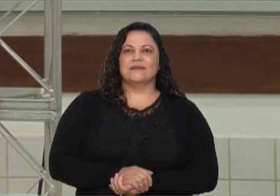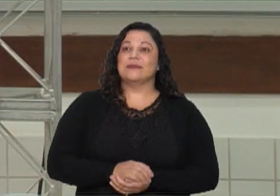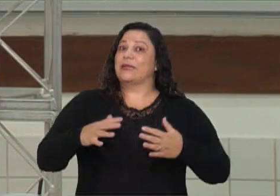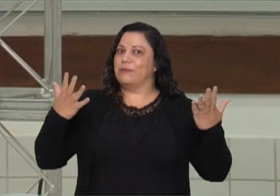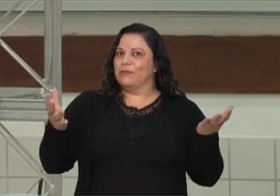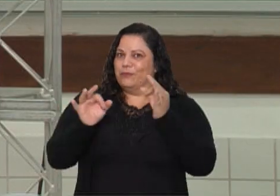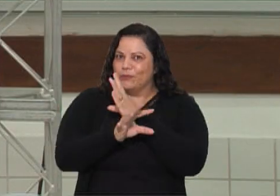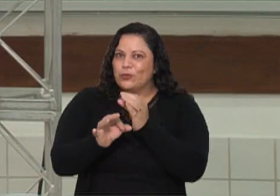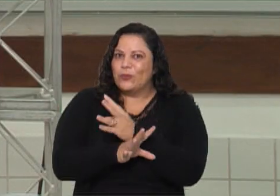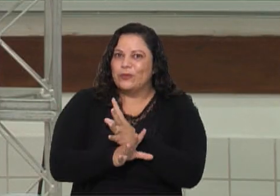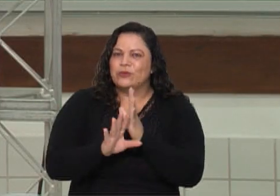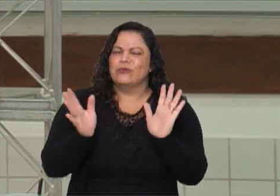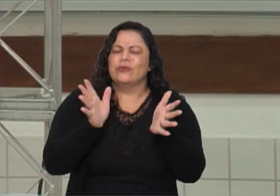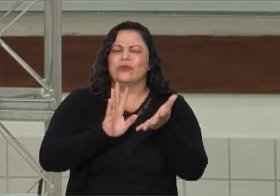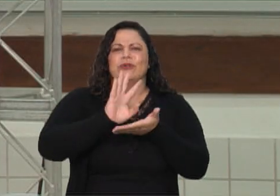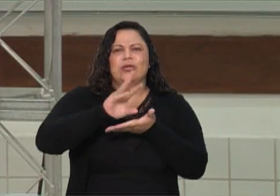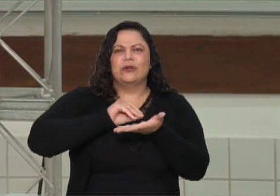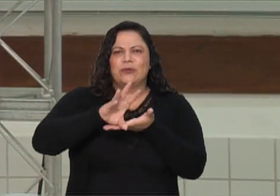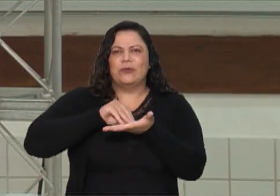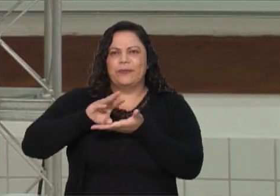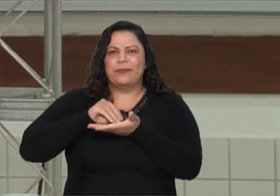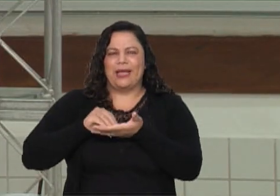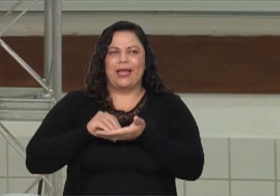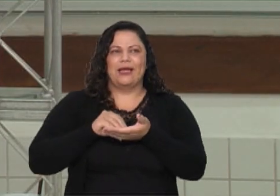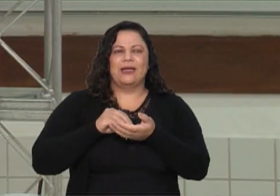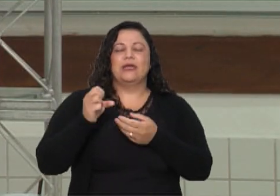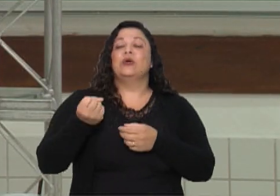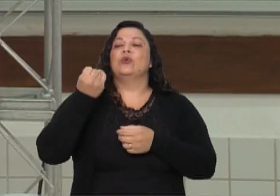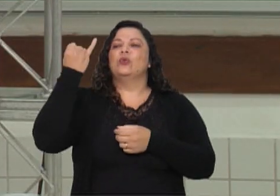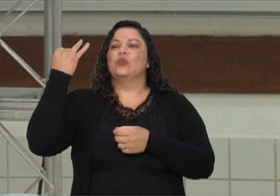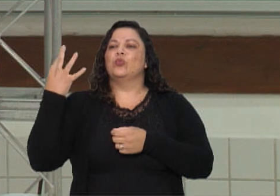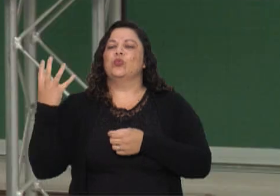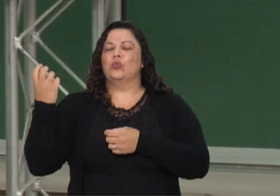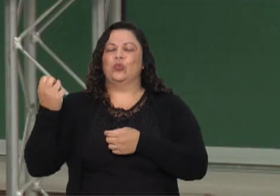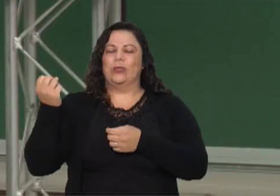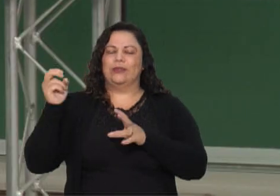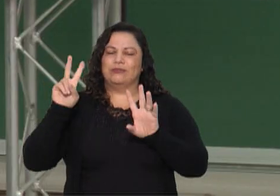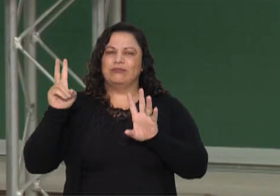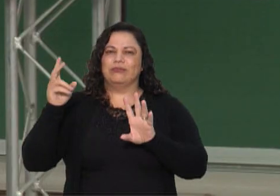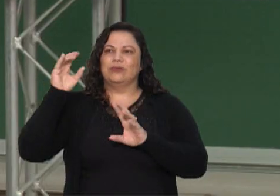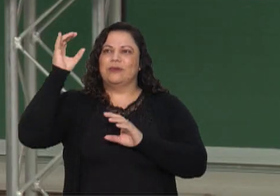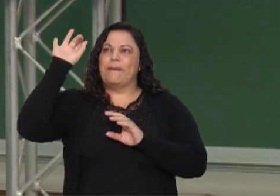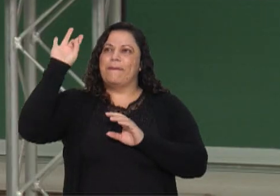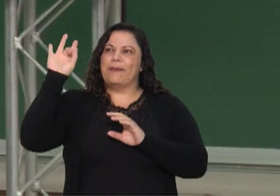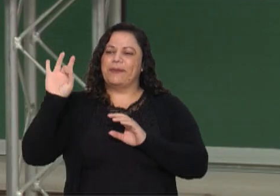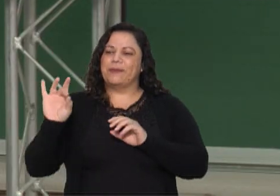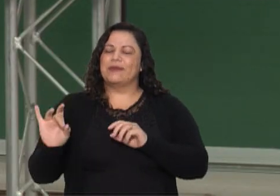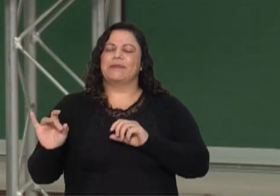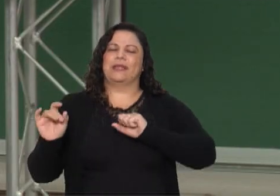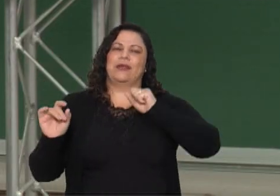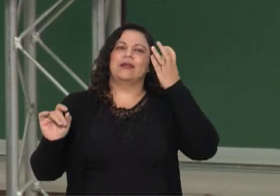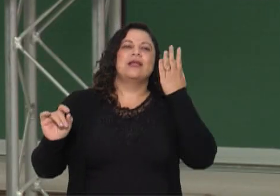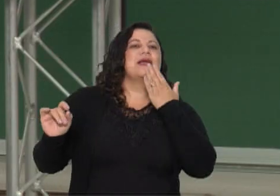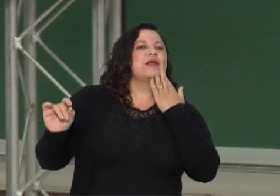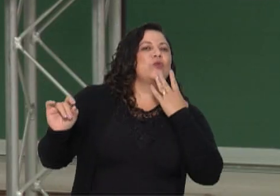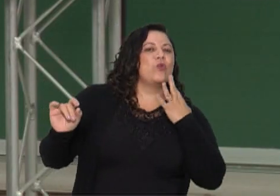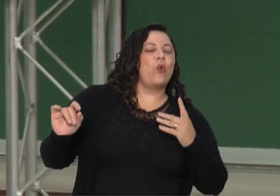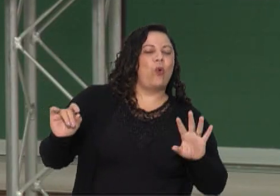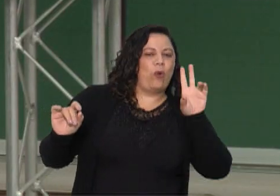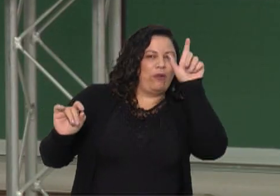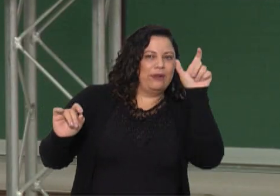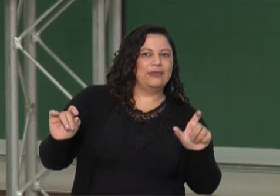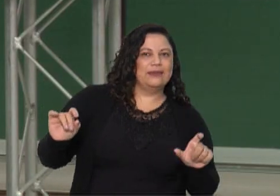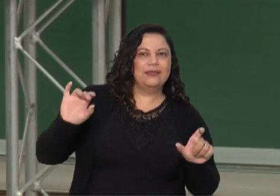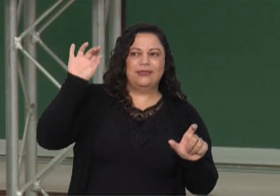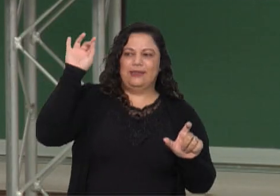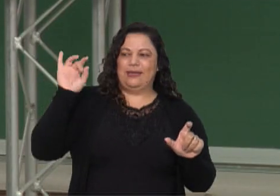Pronto? Copiaram a pontuação. Então, gente, cada um da cor tem uma pontuação diferente, ok?